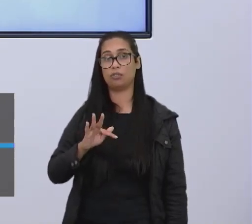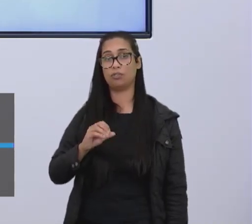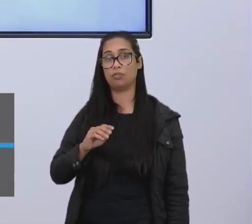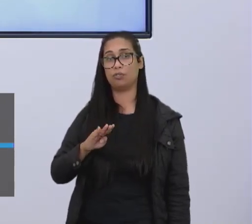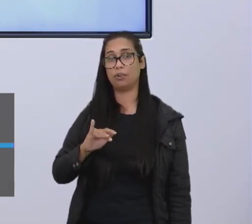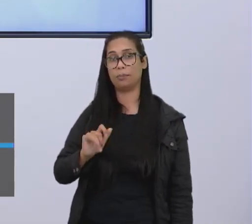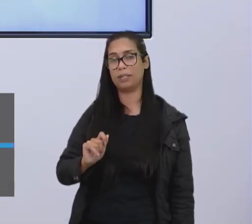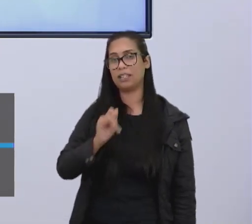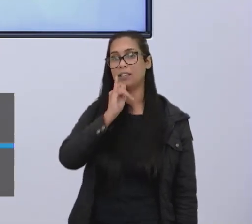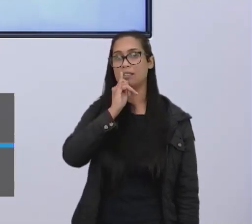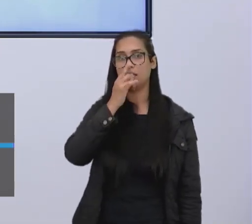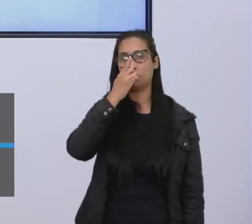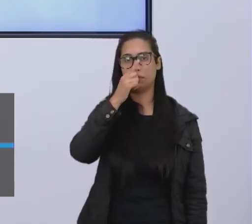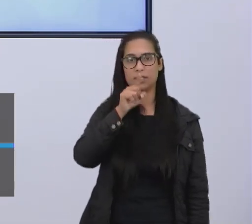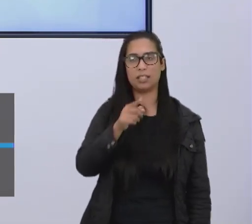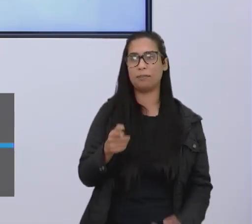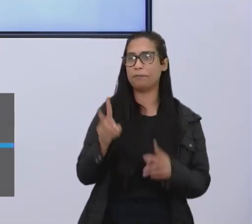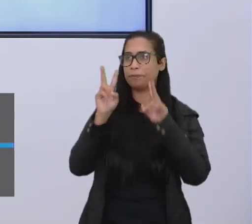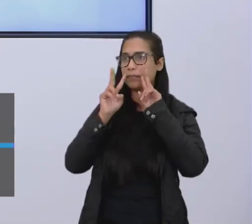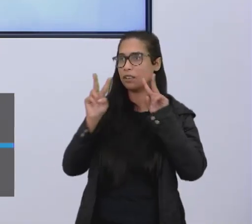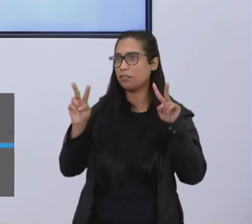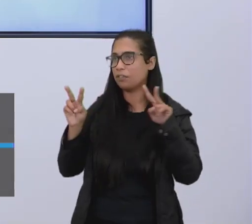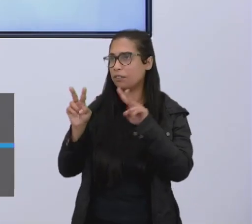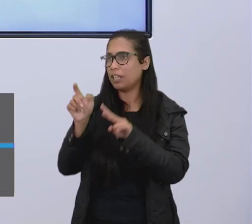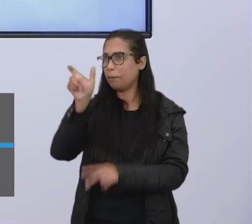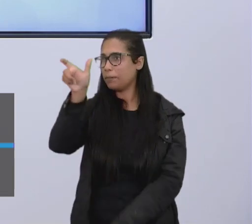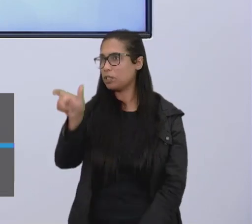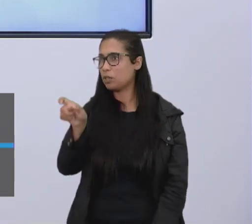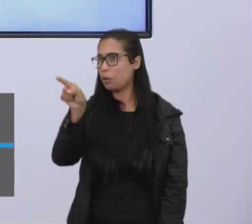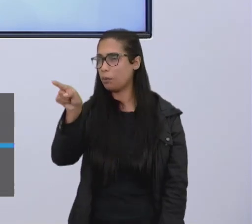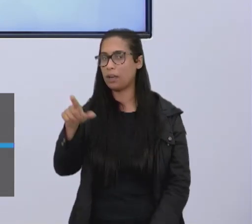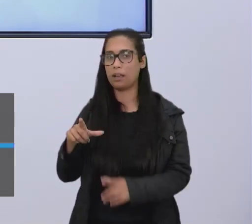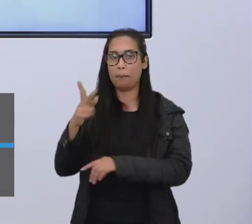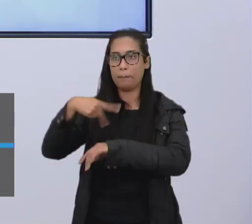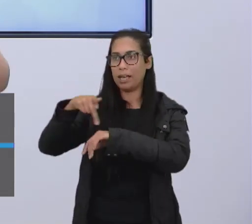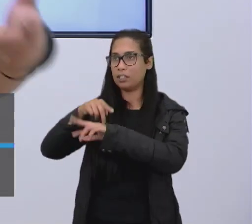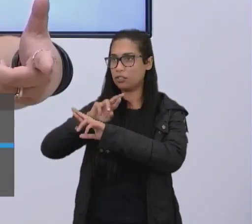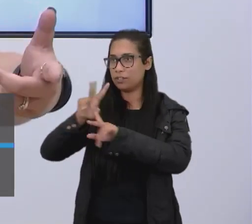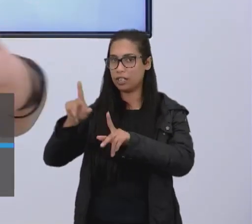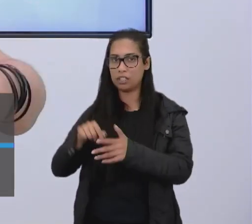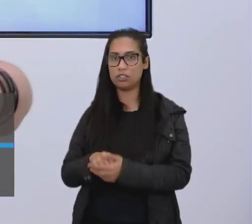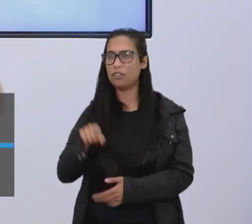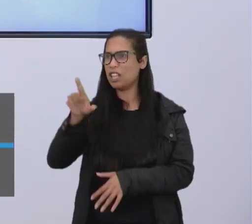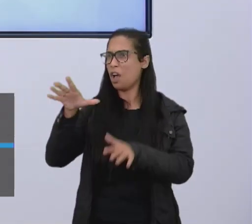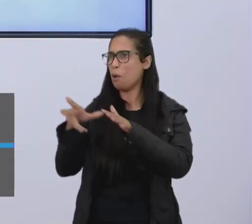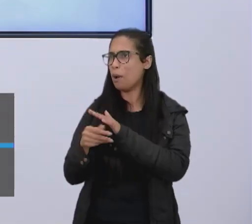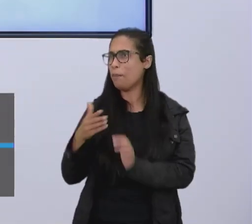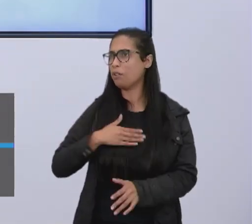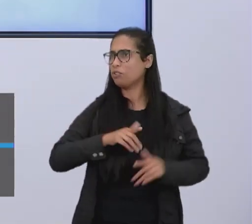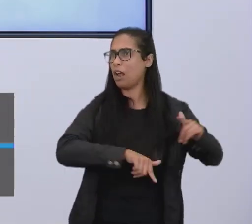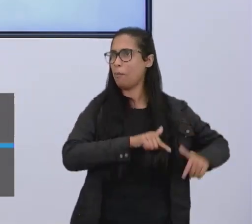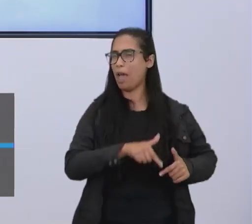meu trabalho. Por que ele está roubando o seu trabalho? Tipo, você estava trabalhando lá, e aí ele foi lá e falou, me dá seu